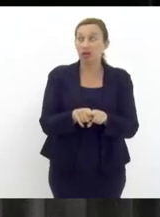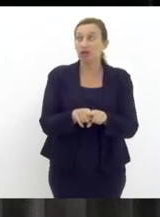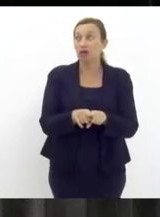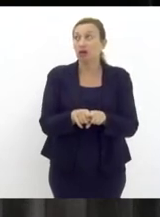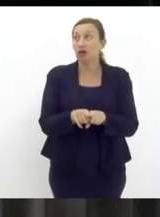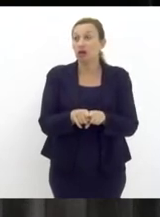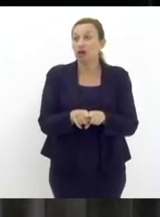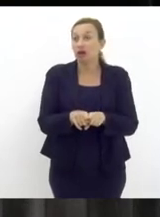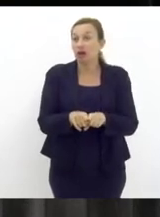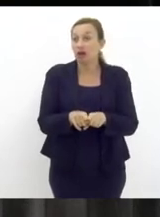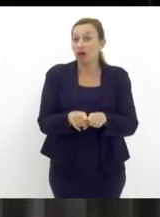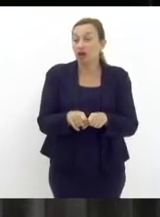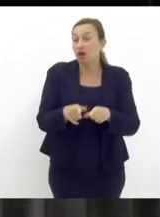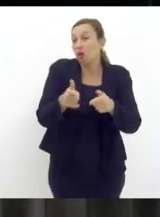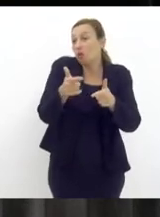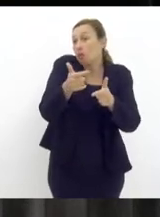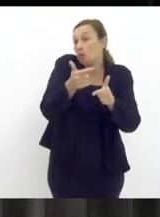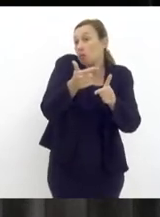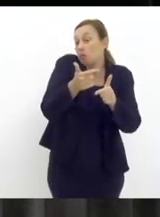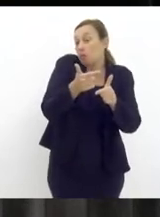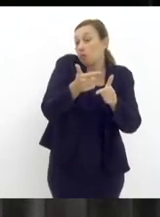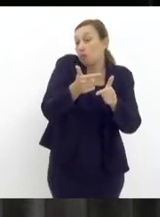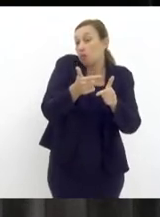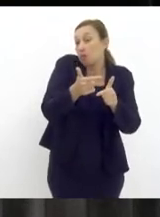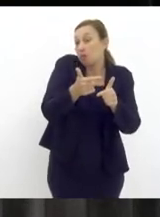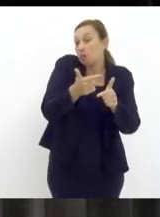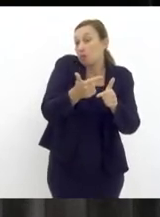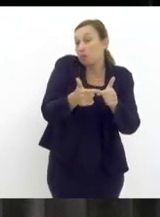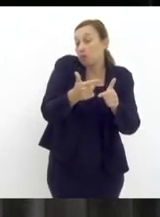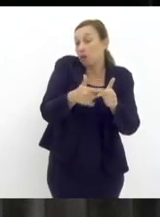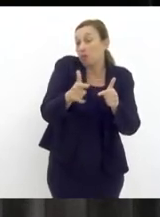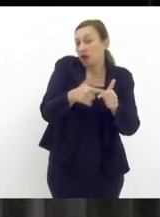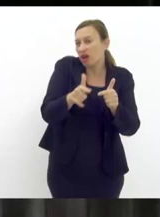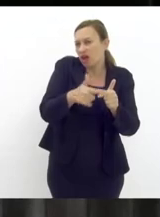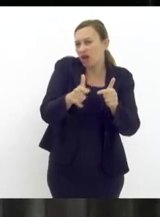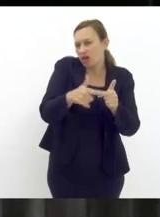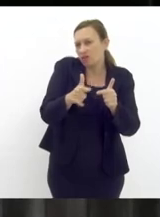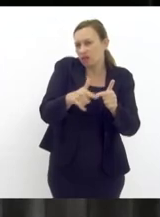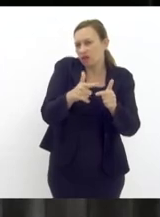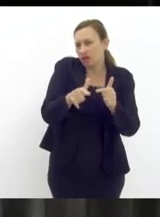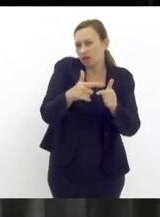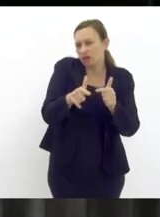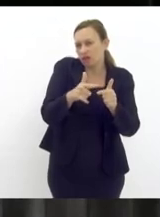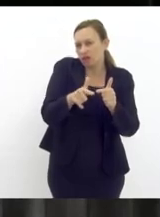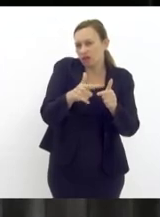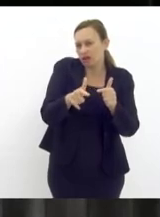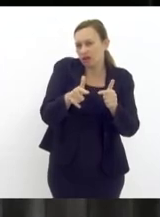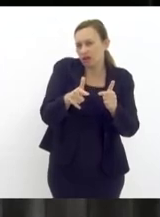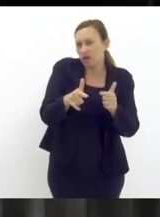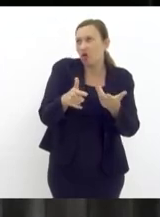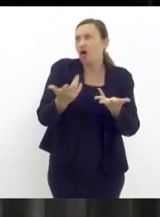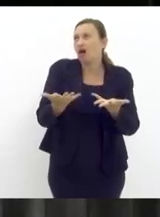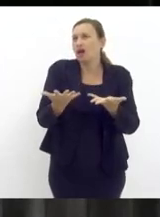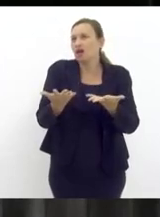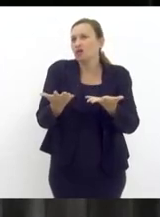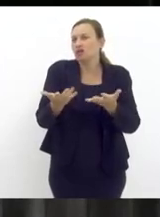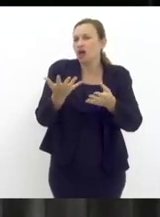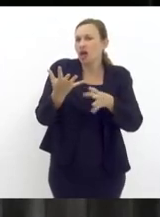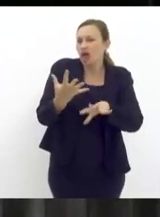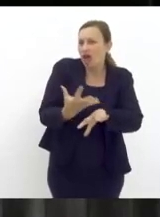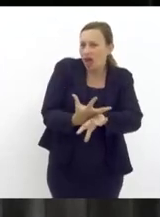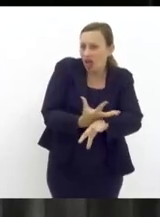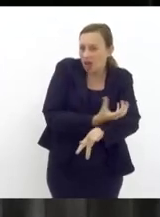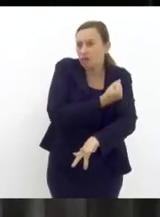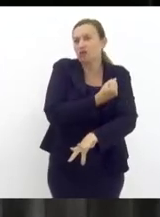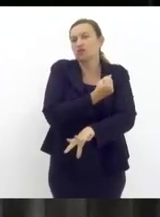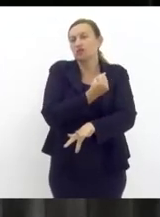é de ataques de escola podem ter sido vítimas de trauma em suas vidas como um abuso físico emocional o